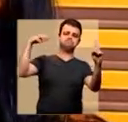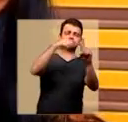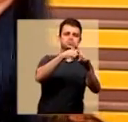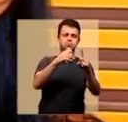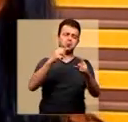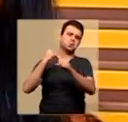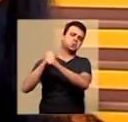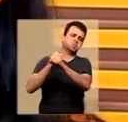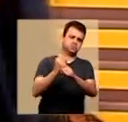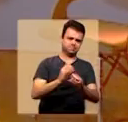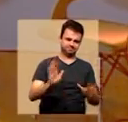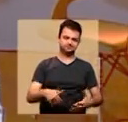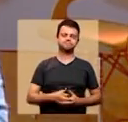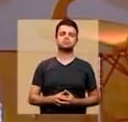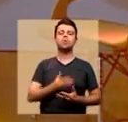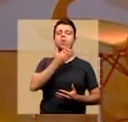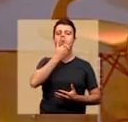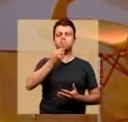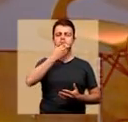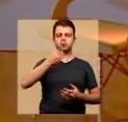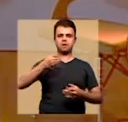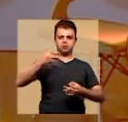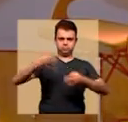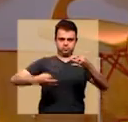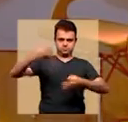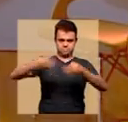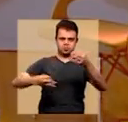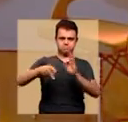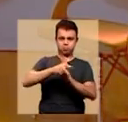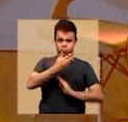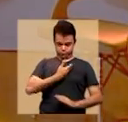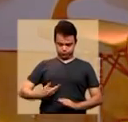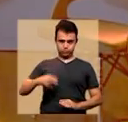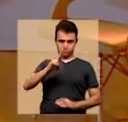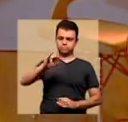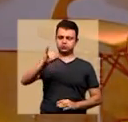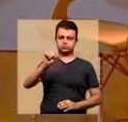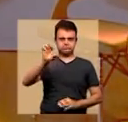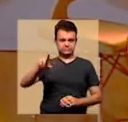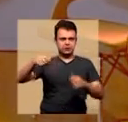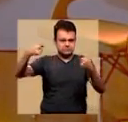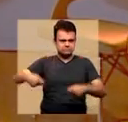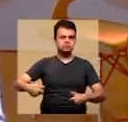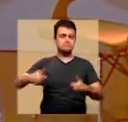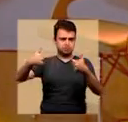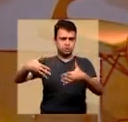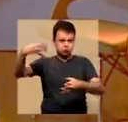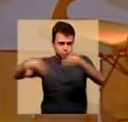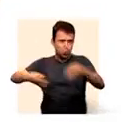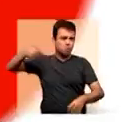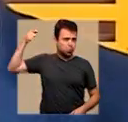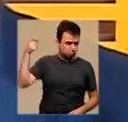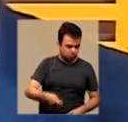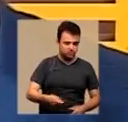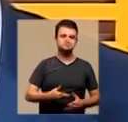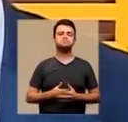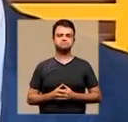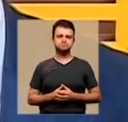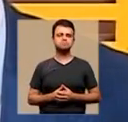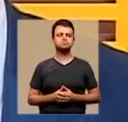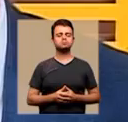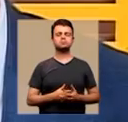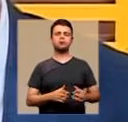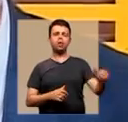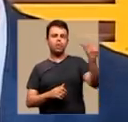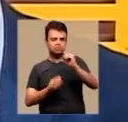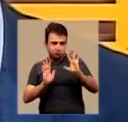número muitos e muitos anos. Para o promotor José Heitor dos Santos, a justiça está cada vez mais dura com os infratores. Bebeu, não